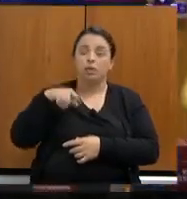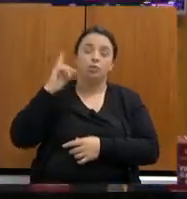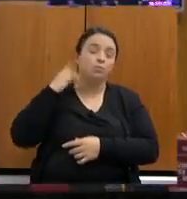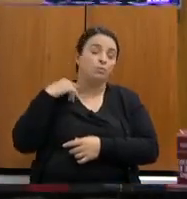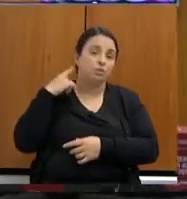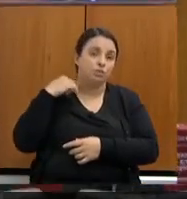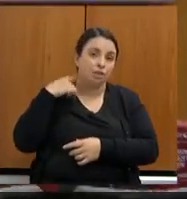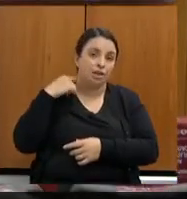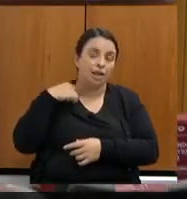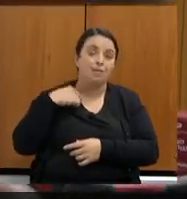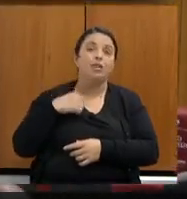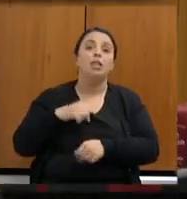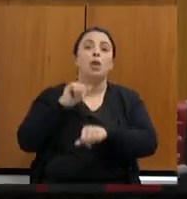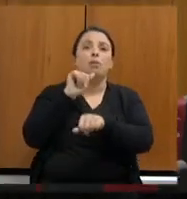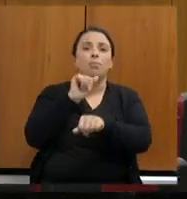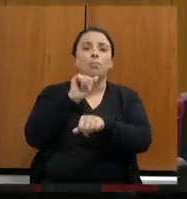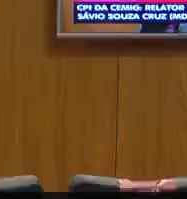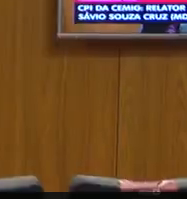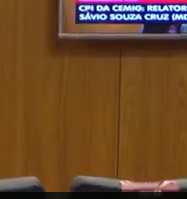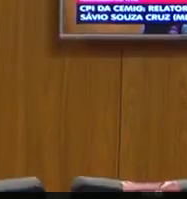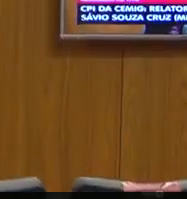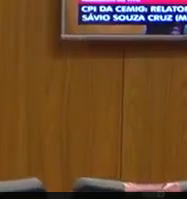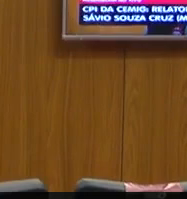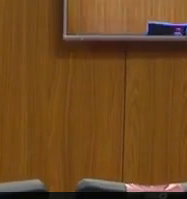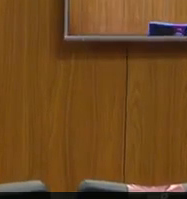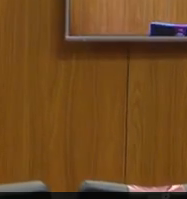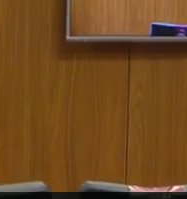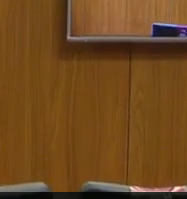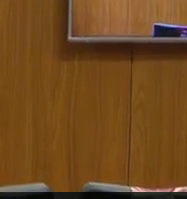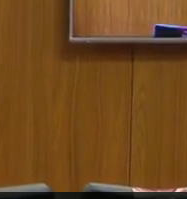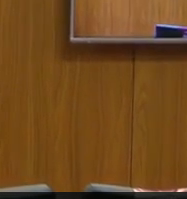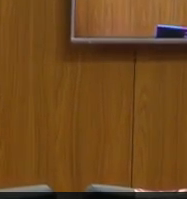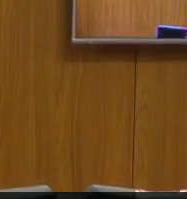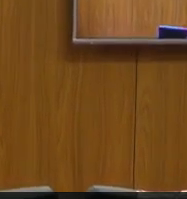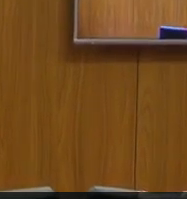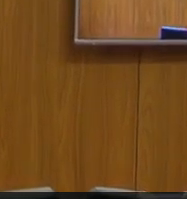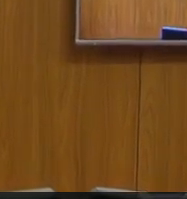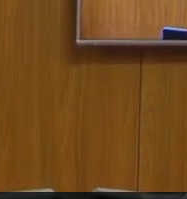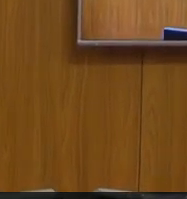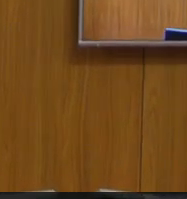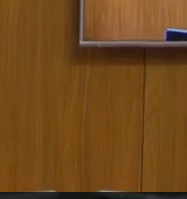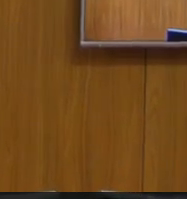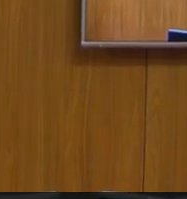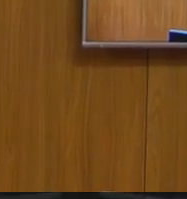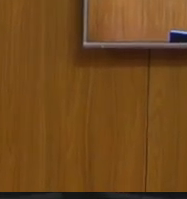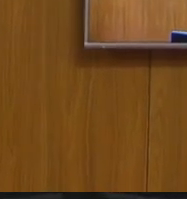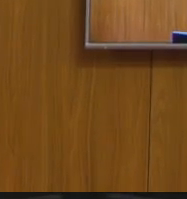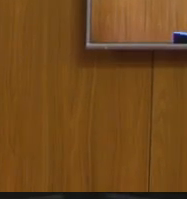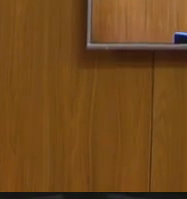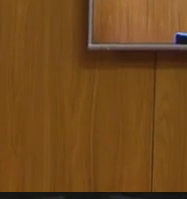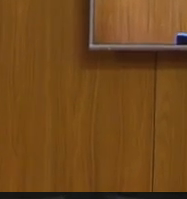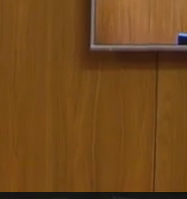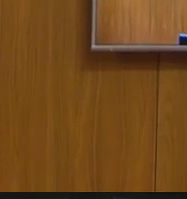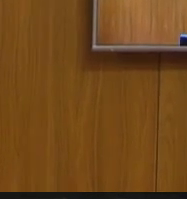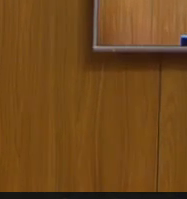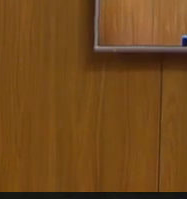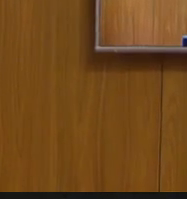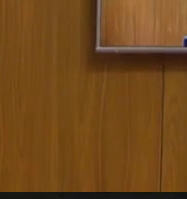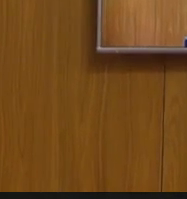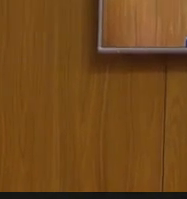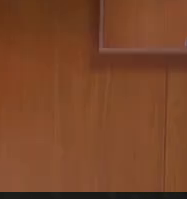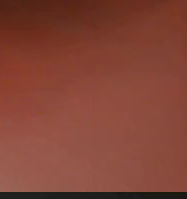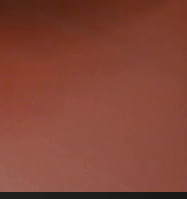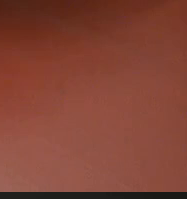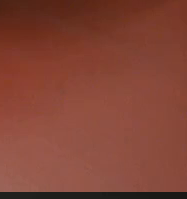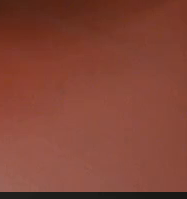aprender suspende os trabalhos por três minutos para reunião a realização da Assembleia fiscaliza que é o processo de prestação de contas instituído em Minas